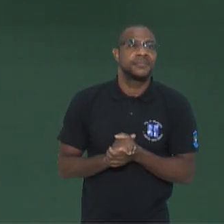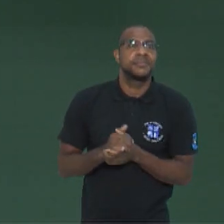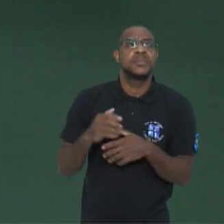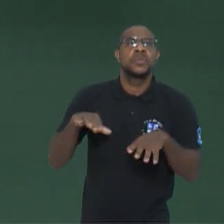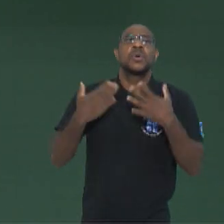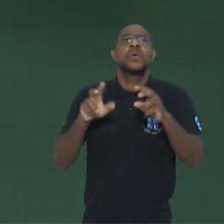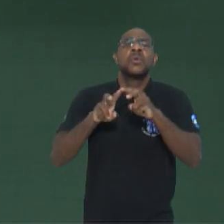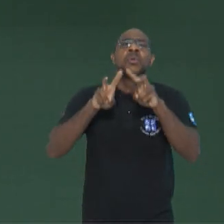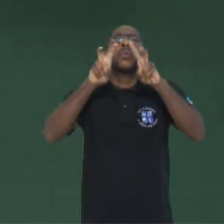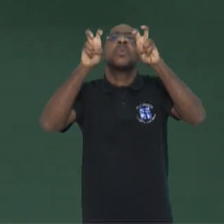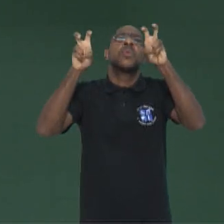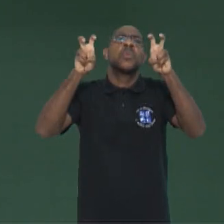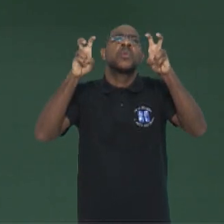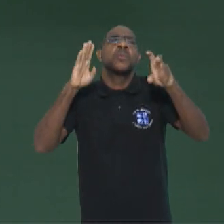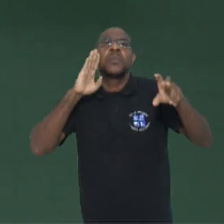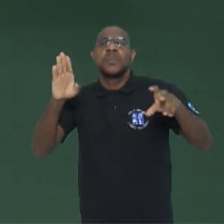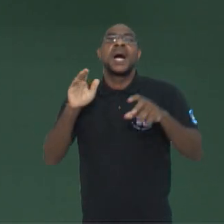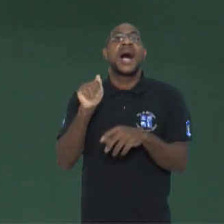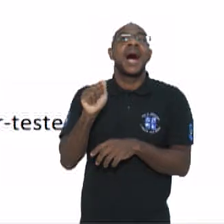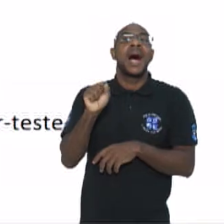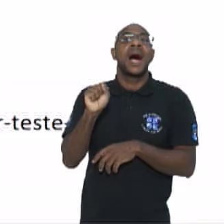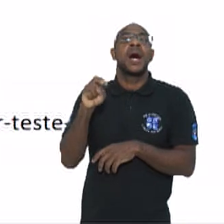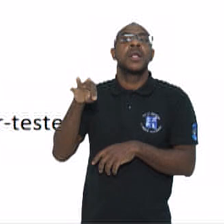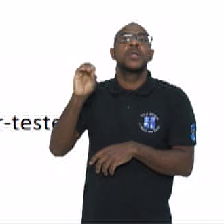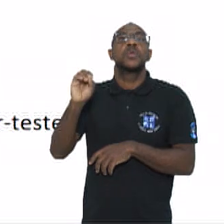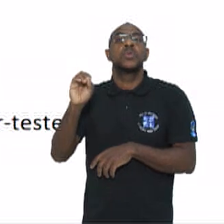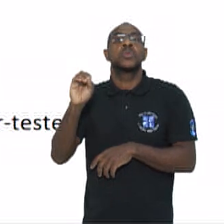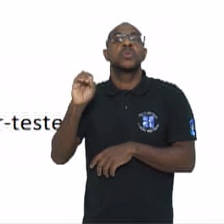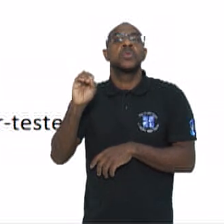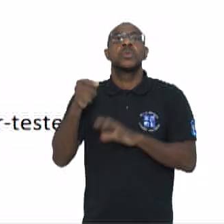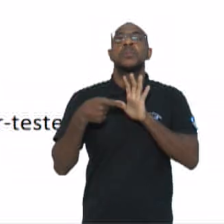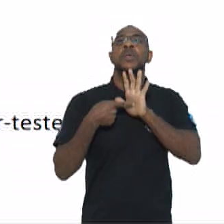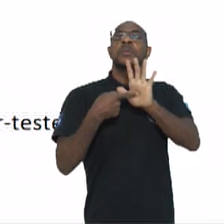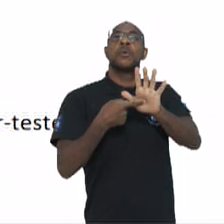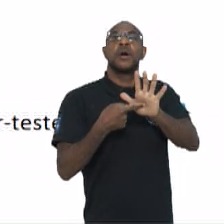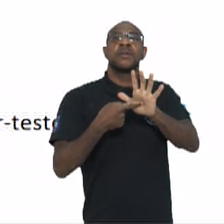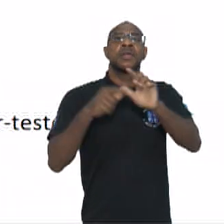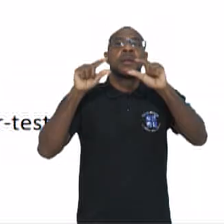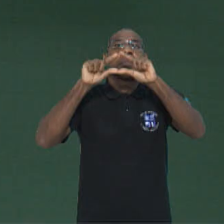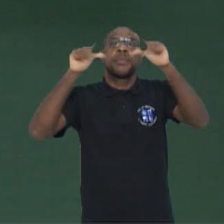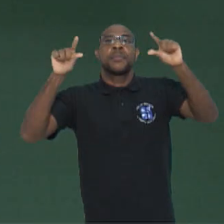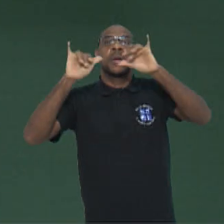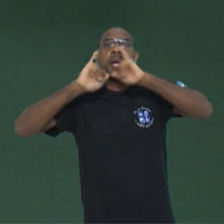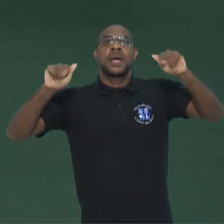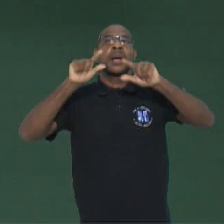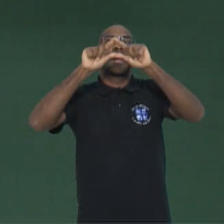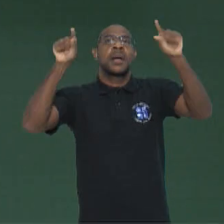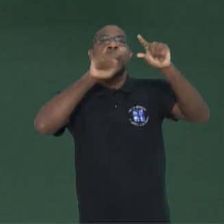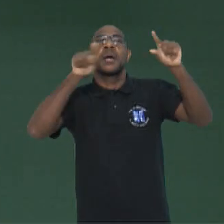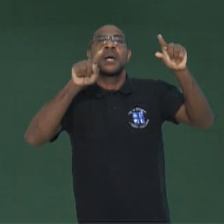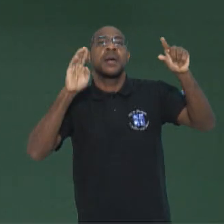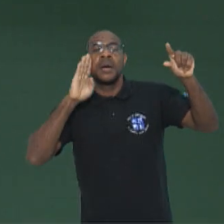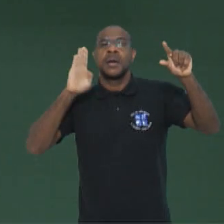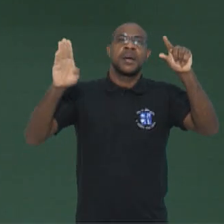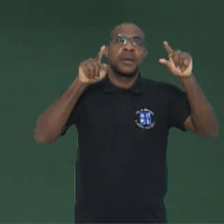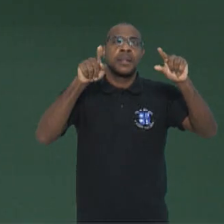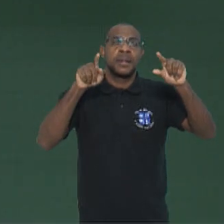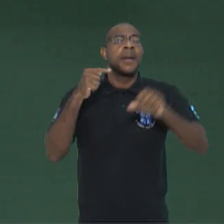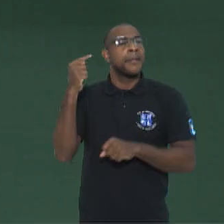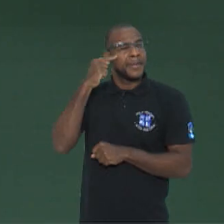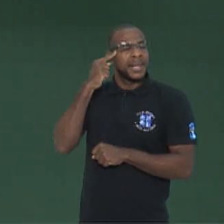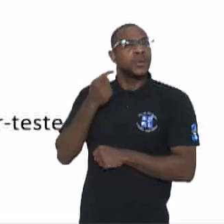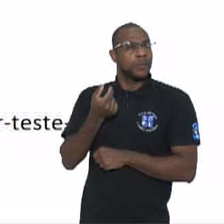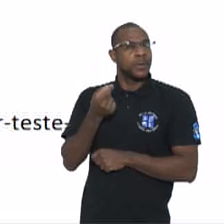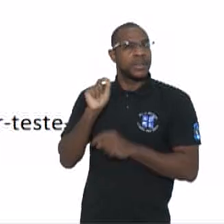Qual seria o assunto que será abordado nessa notícia? Facinho, mas pensem aí um